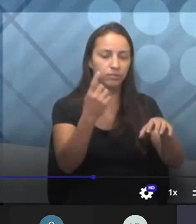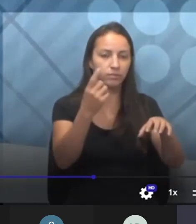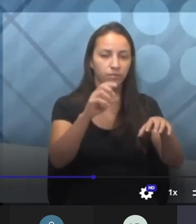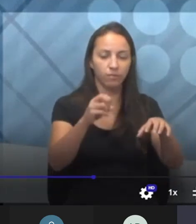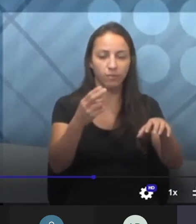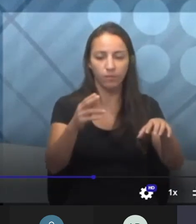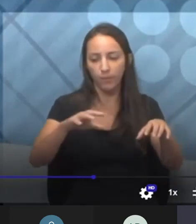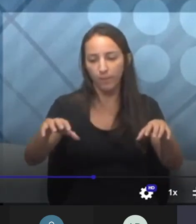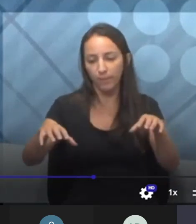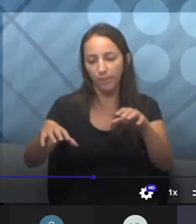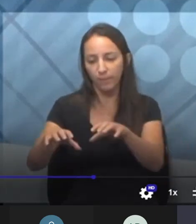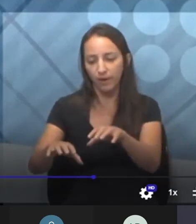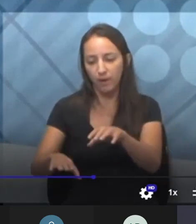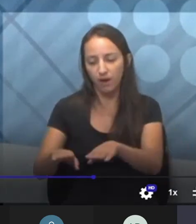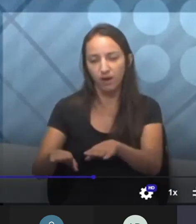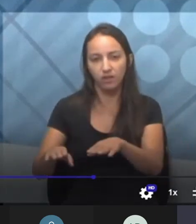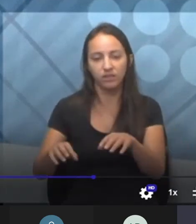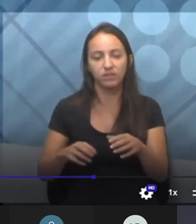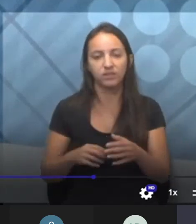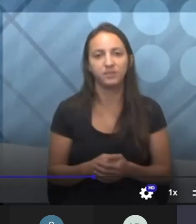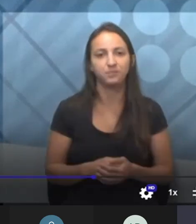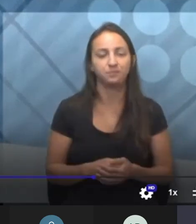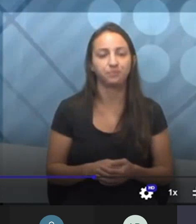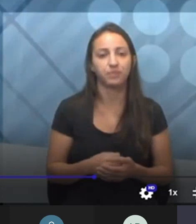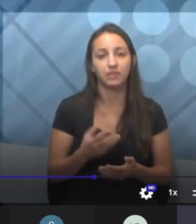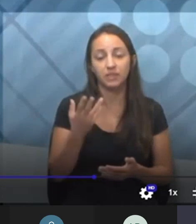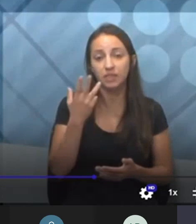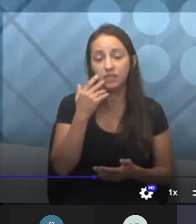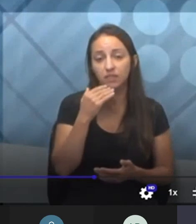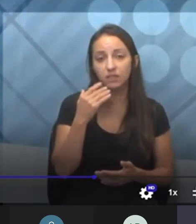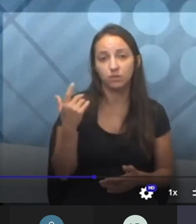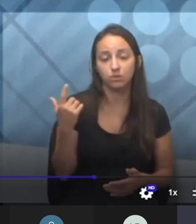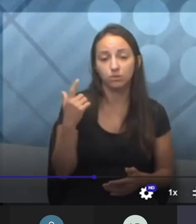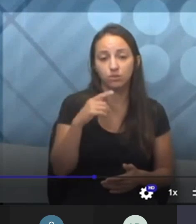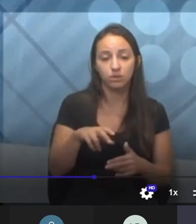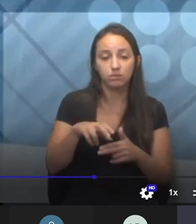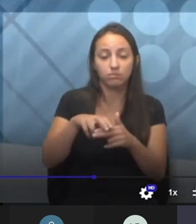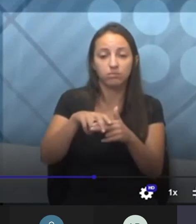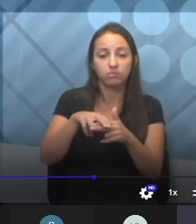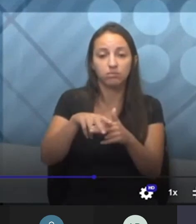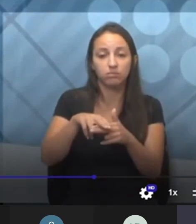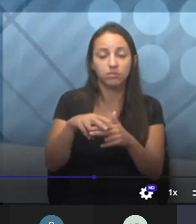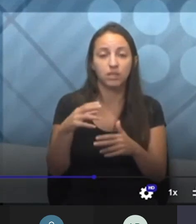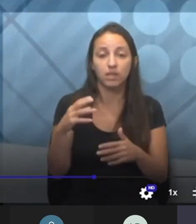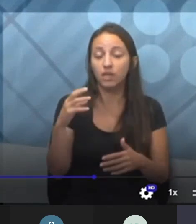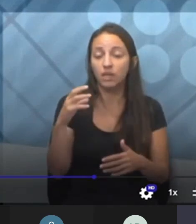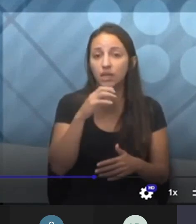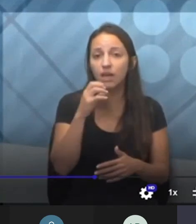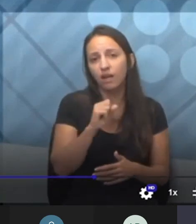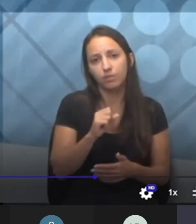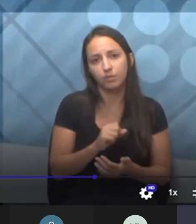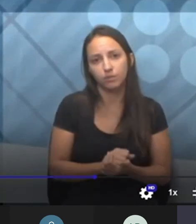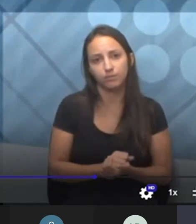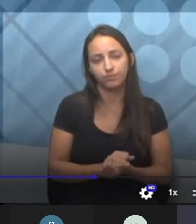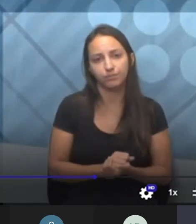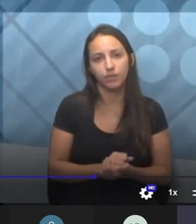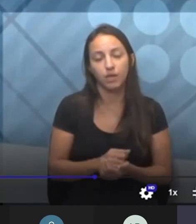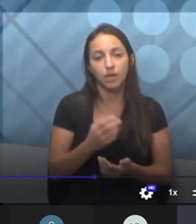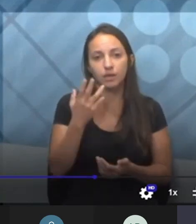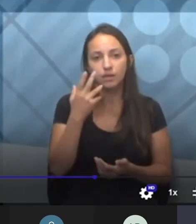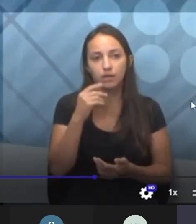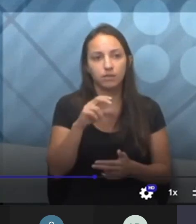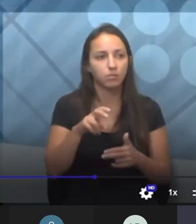que sejam de fácil acesso e que a criança, mesmo que fique ali com o pezinho penduradinho, é rápido. A refeição não é uma coisa que a